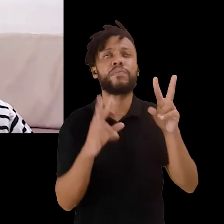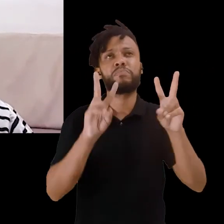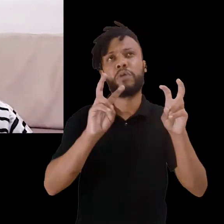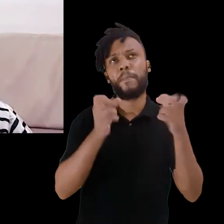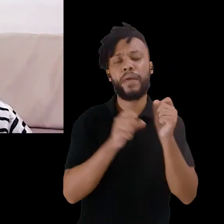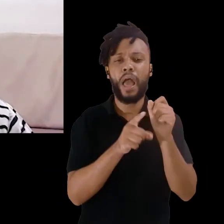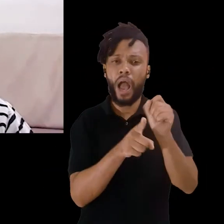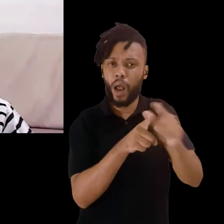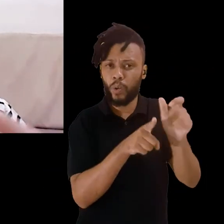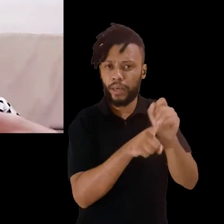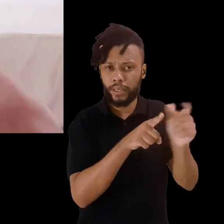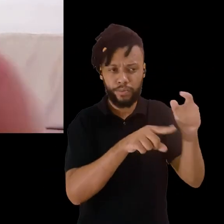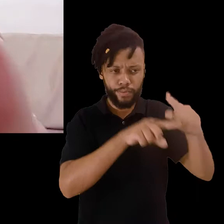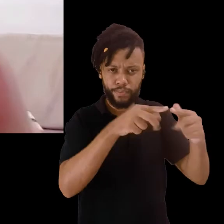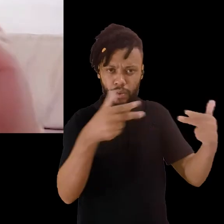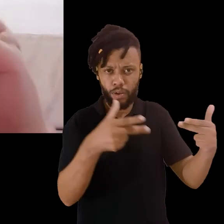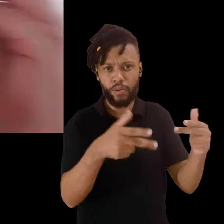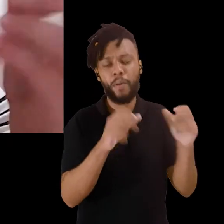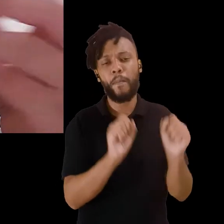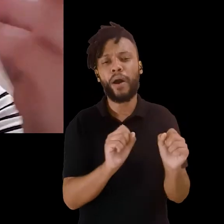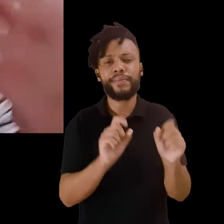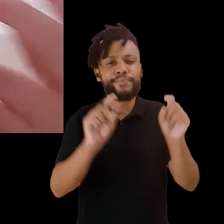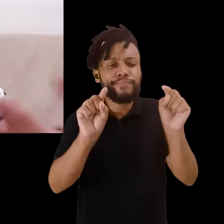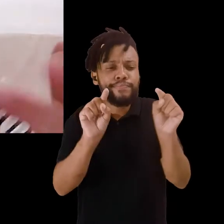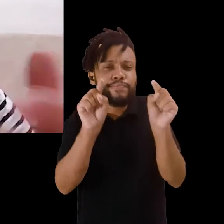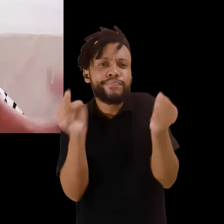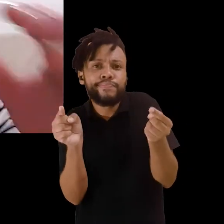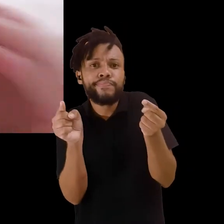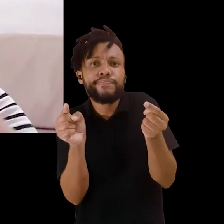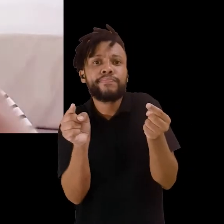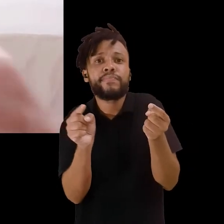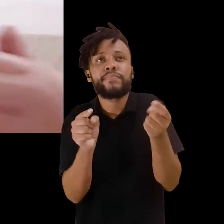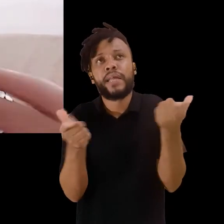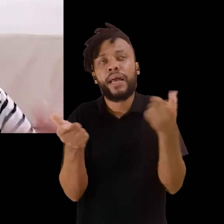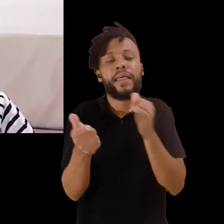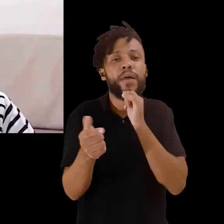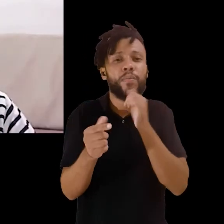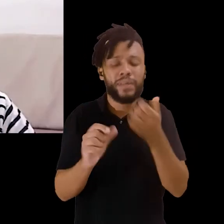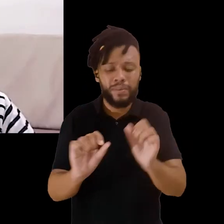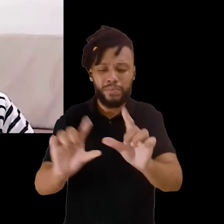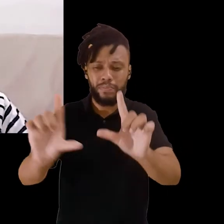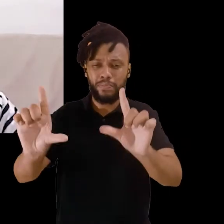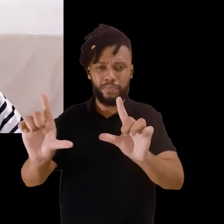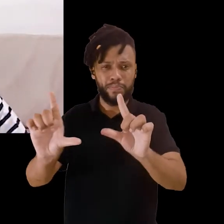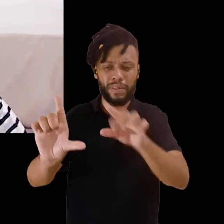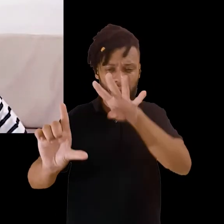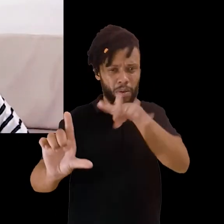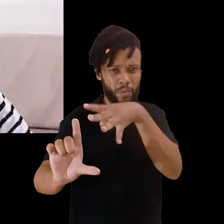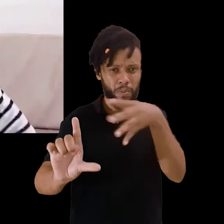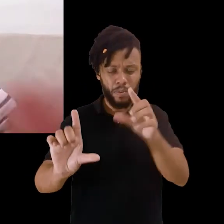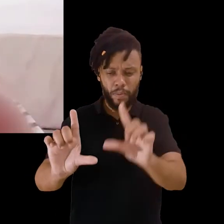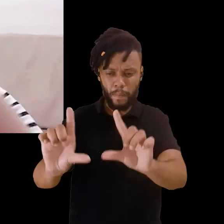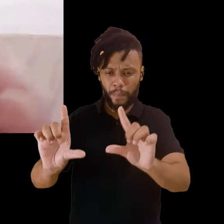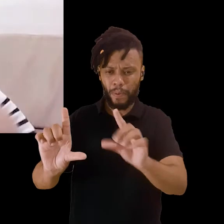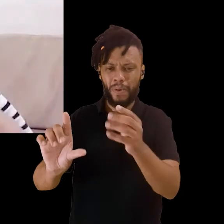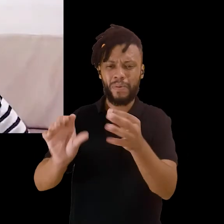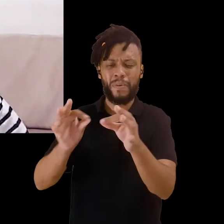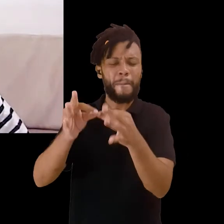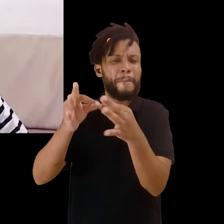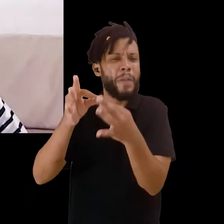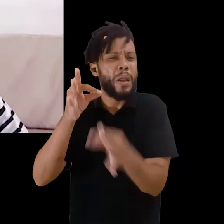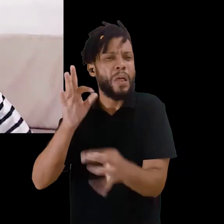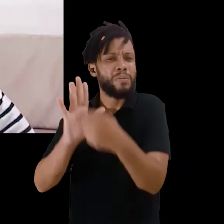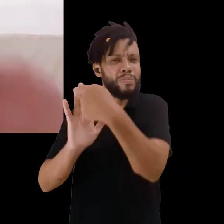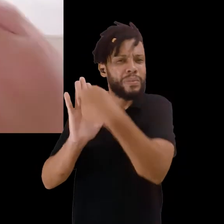de equipamentos, você pode inclusive citar entre parênteses, por mais que fique muito texto dentro da célula, você pode